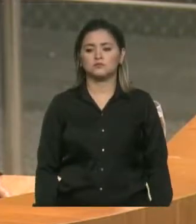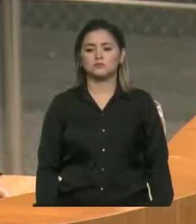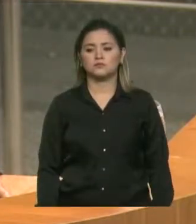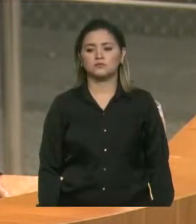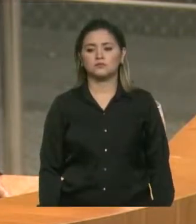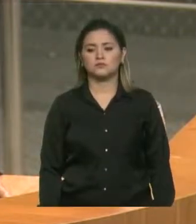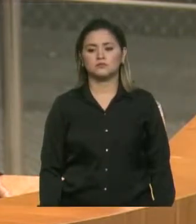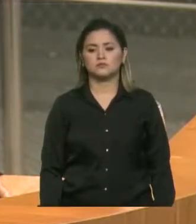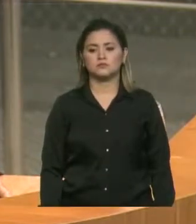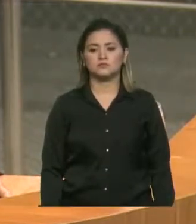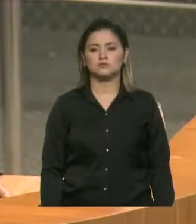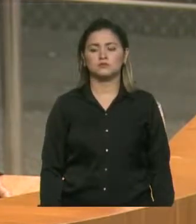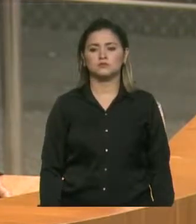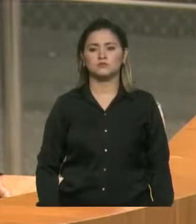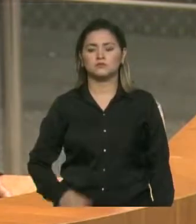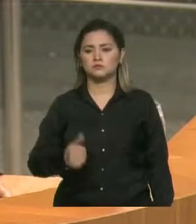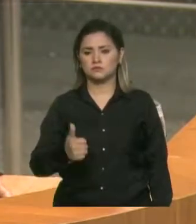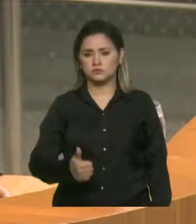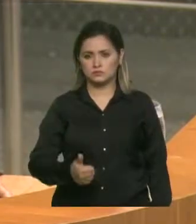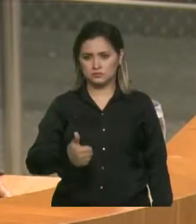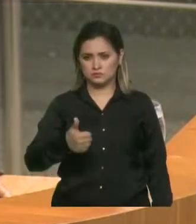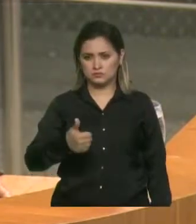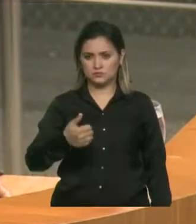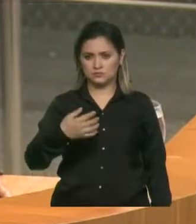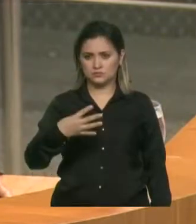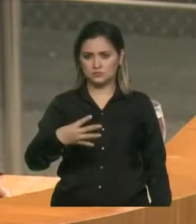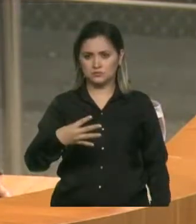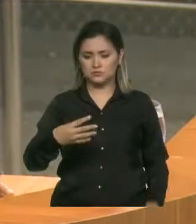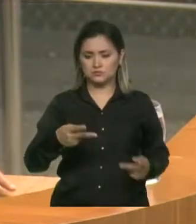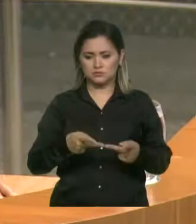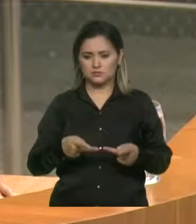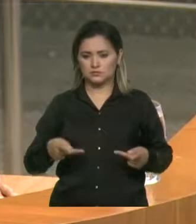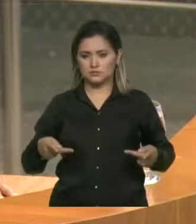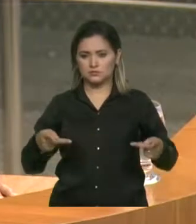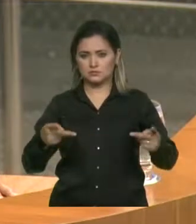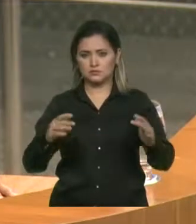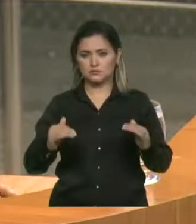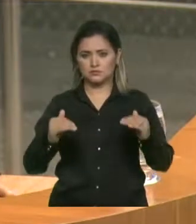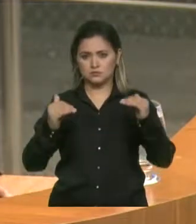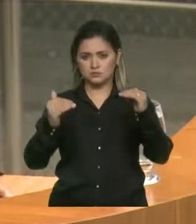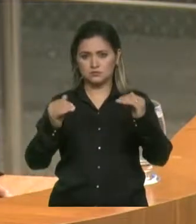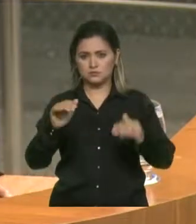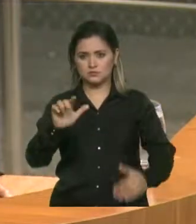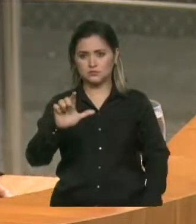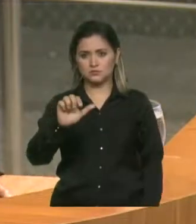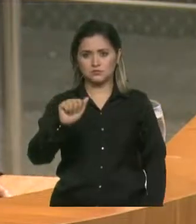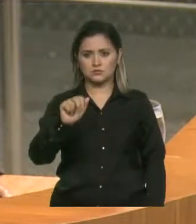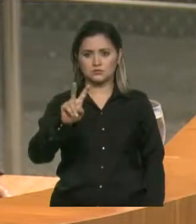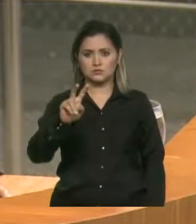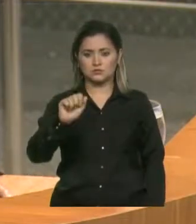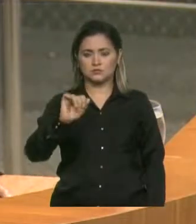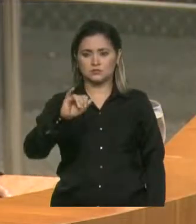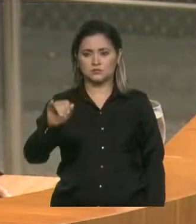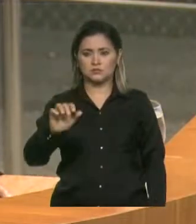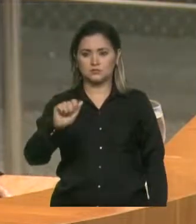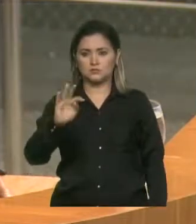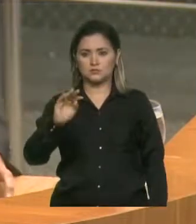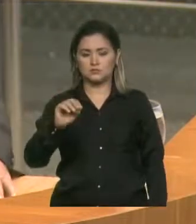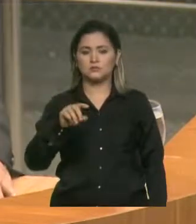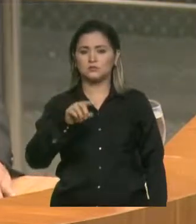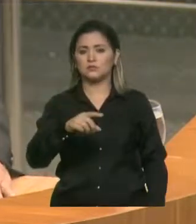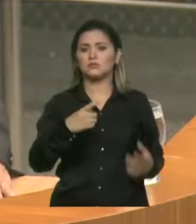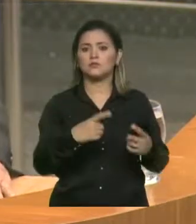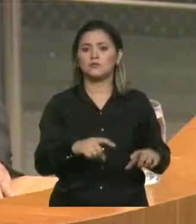dos 14 procuradores da Lava Jato em Curitiba é destacar